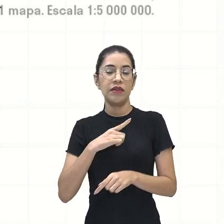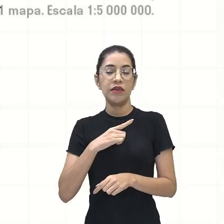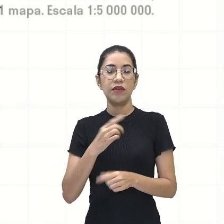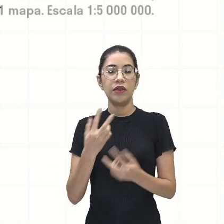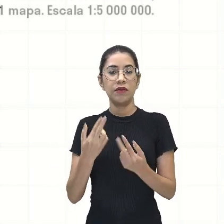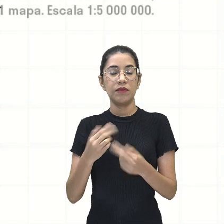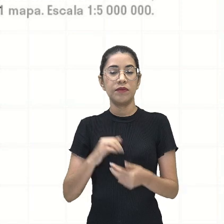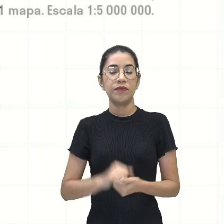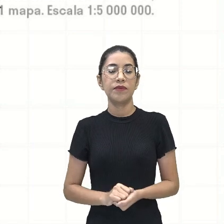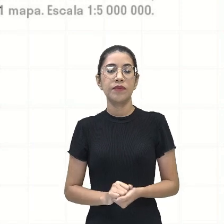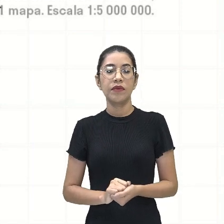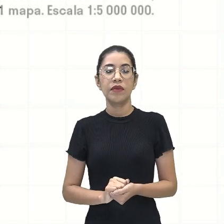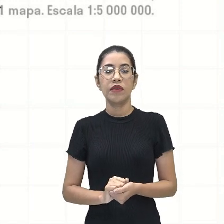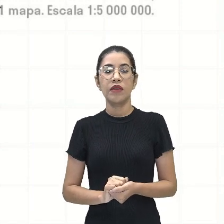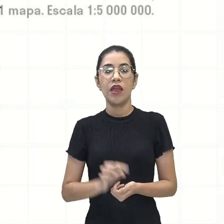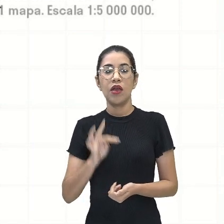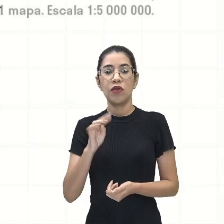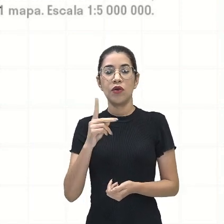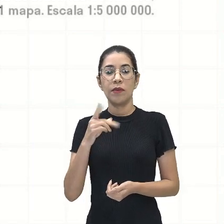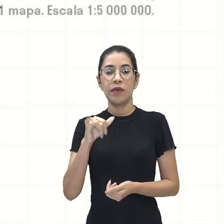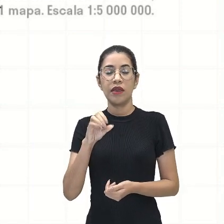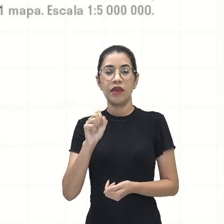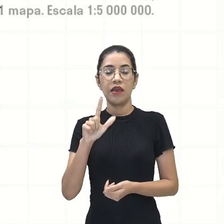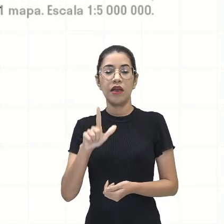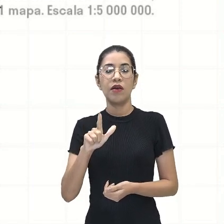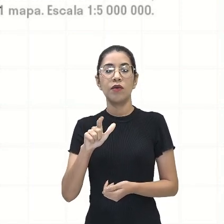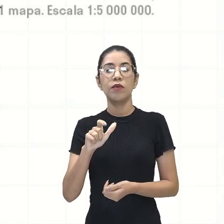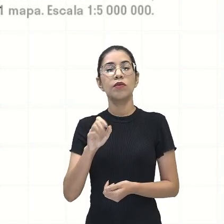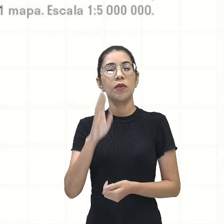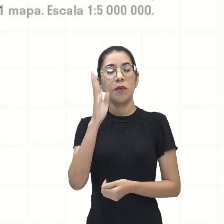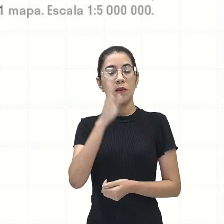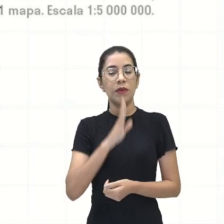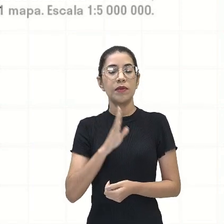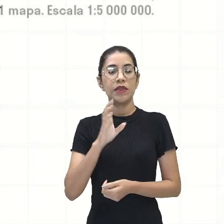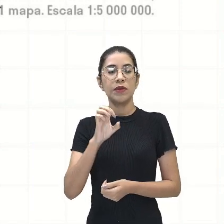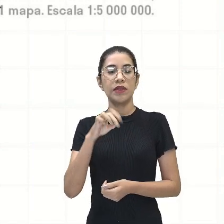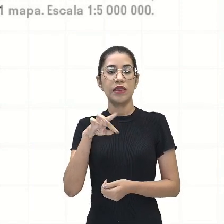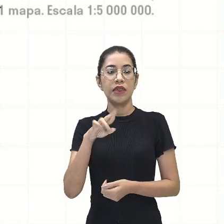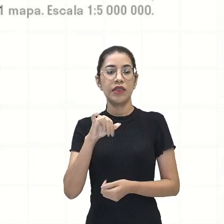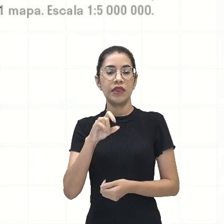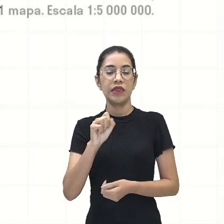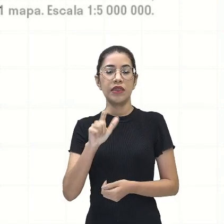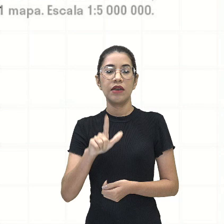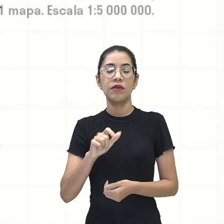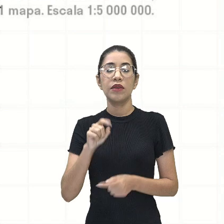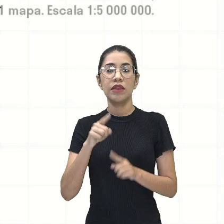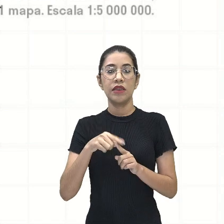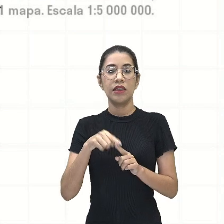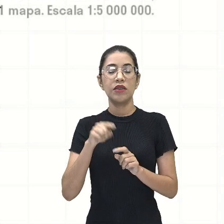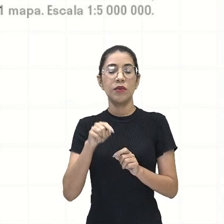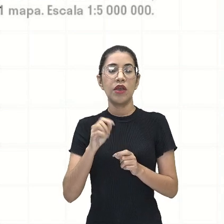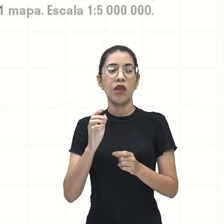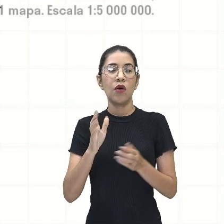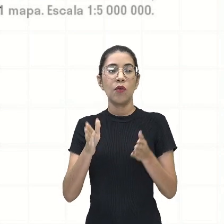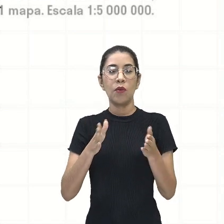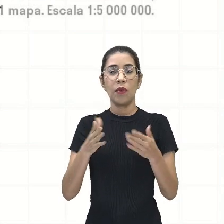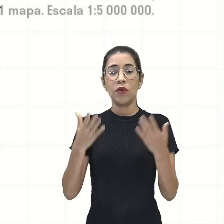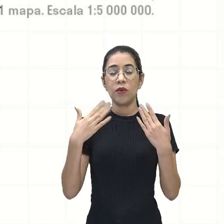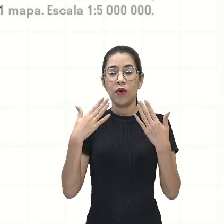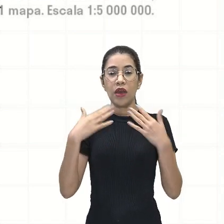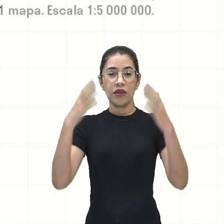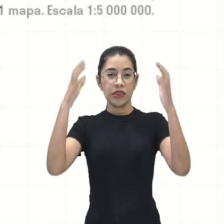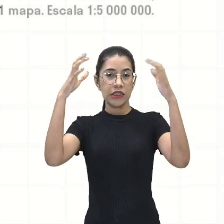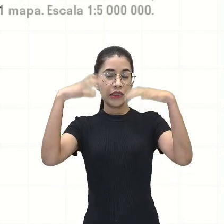É o clima tropical Brasil Central, tá? Nesse tipo de clima, os verões eles são